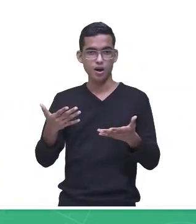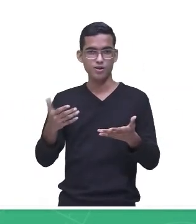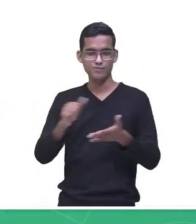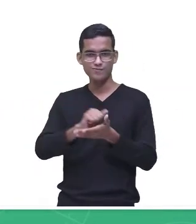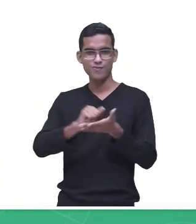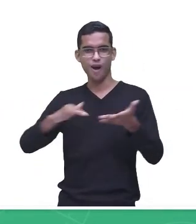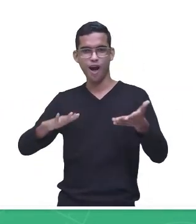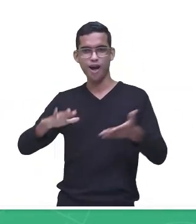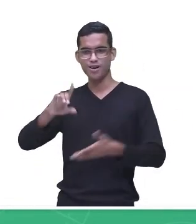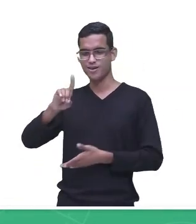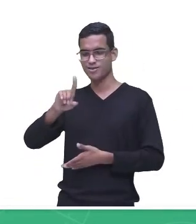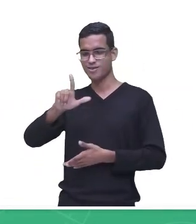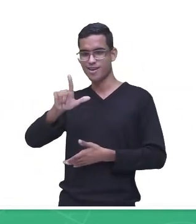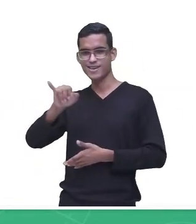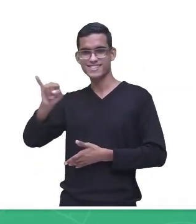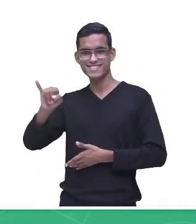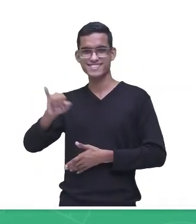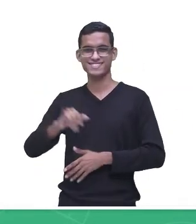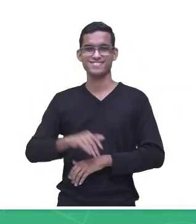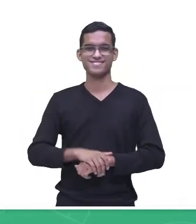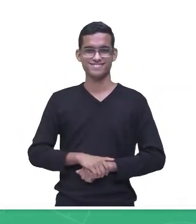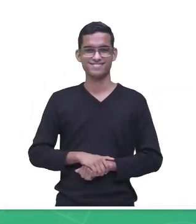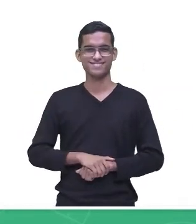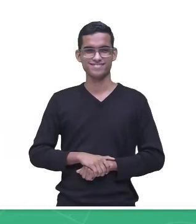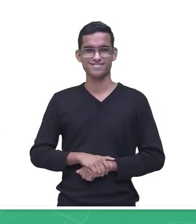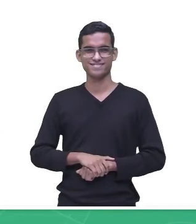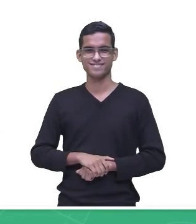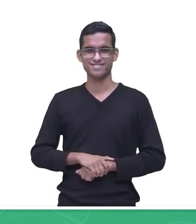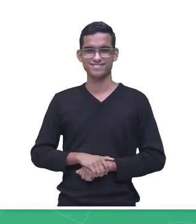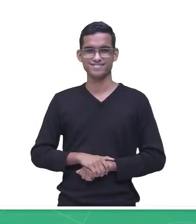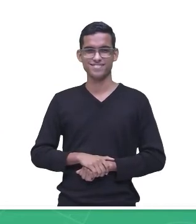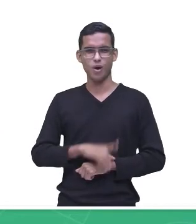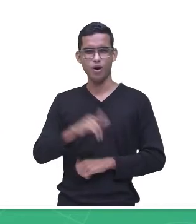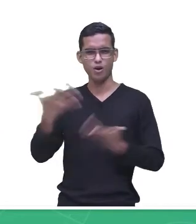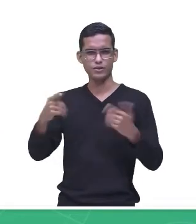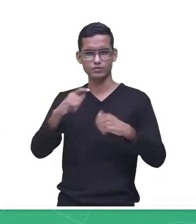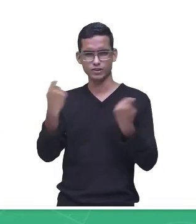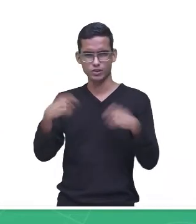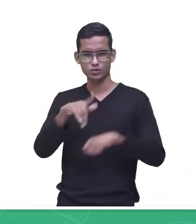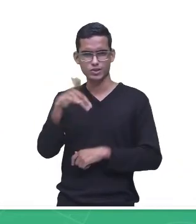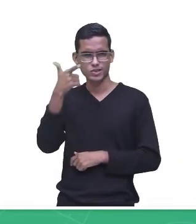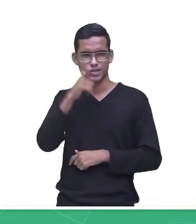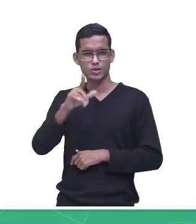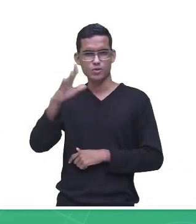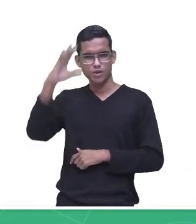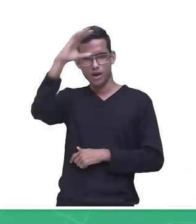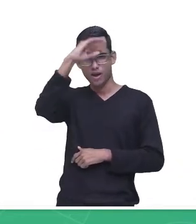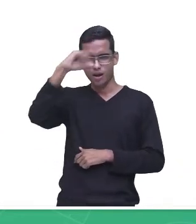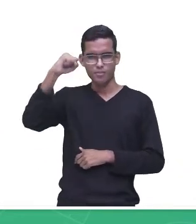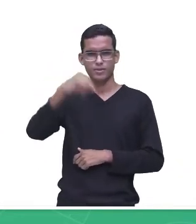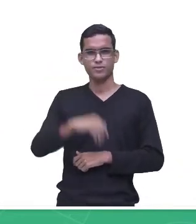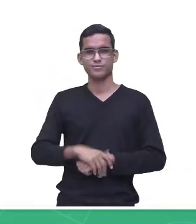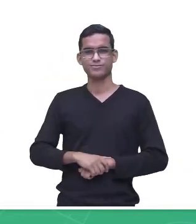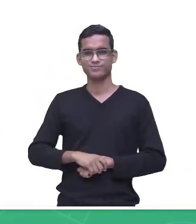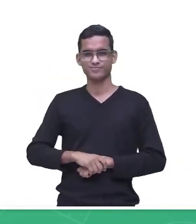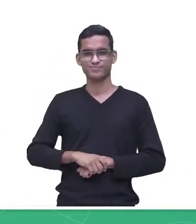nossa DLI. Agora é que eu quero ver se vocês conseguiram acompanhar a aula. Vamos lá!